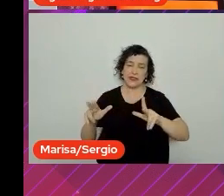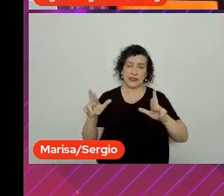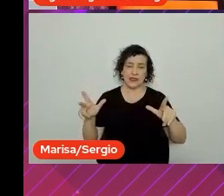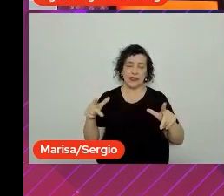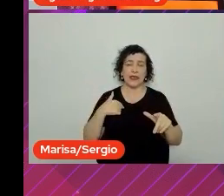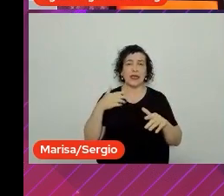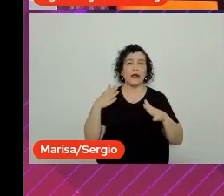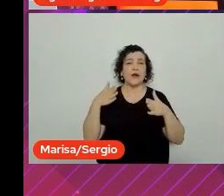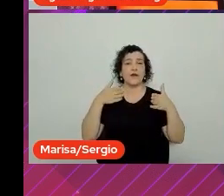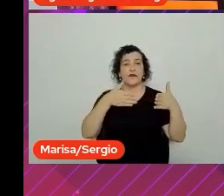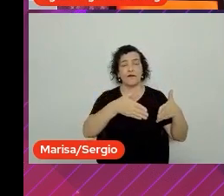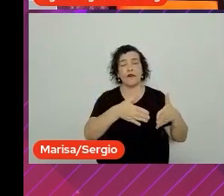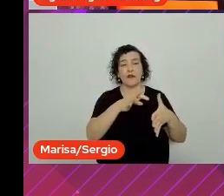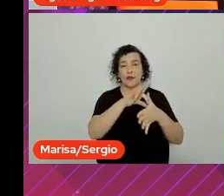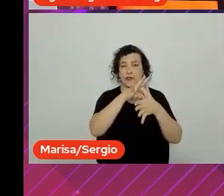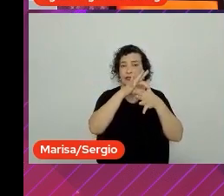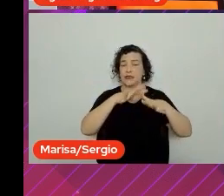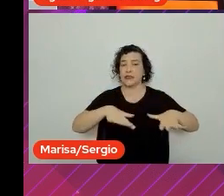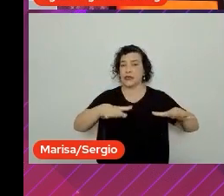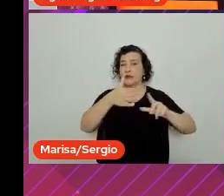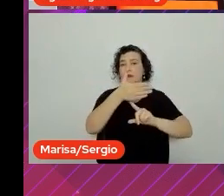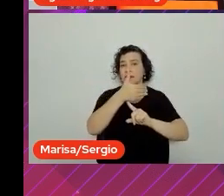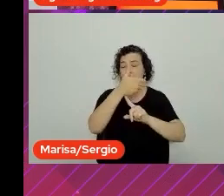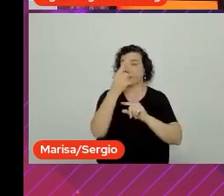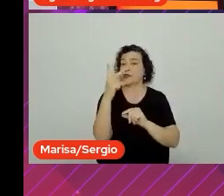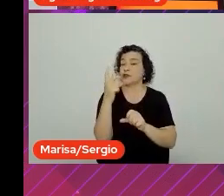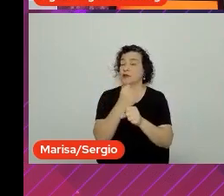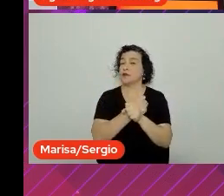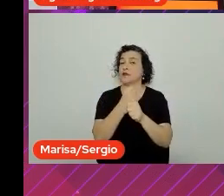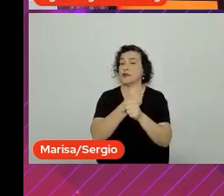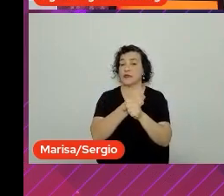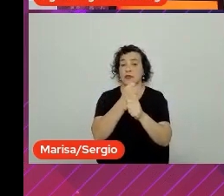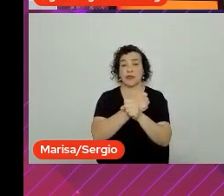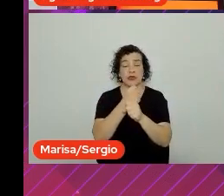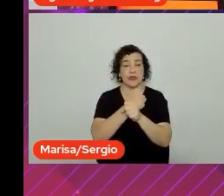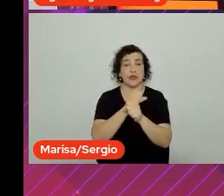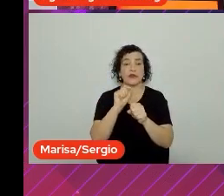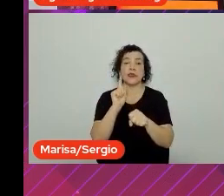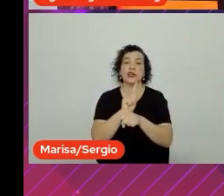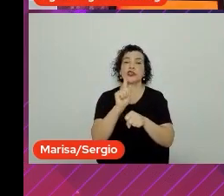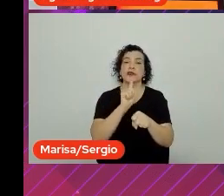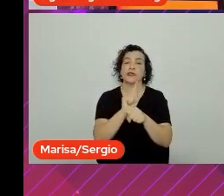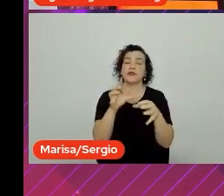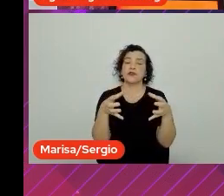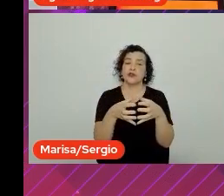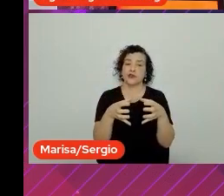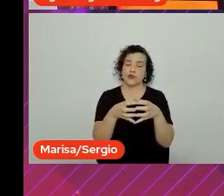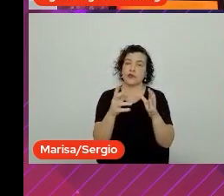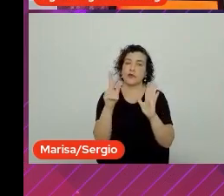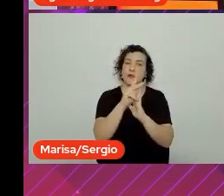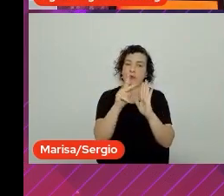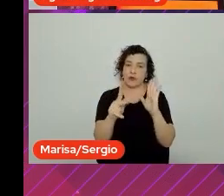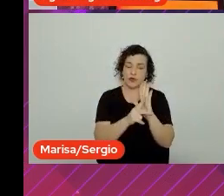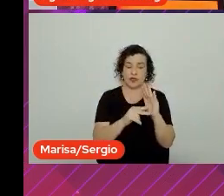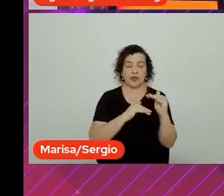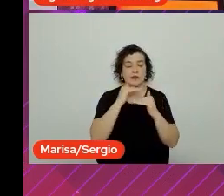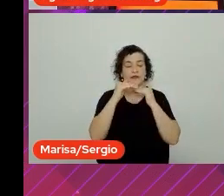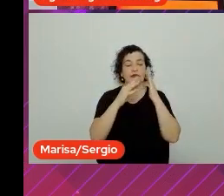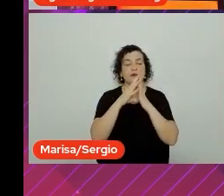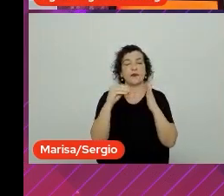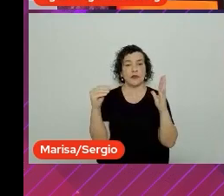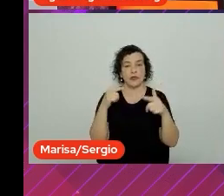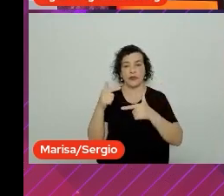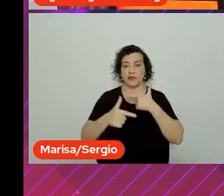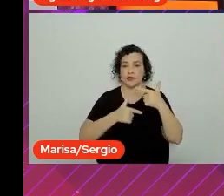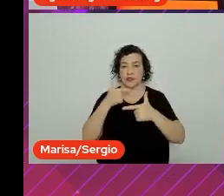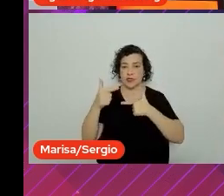liderança na área de tecnologia há mais de 12 anos, sempre com foco em gestão de time e projetos e evolução de modelos de trabalho. Meu background